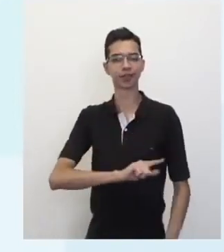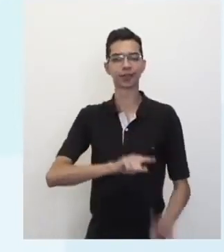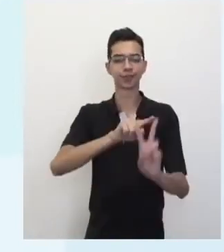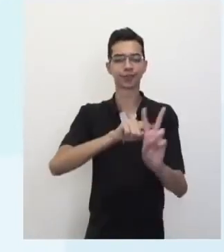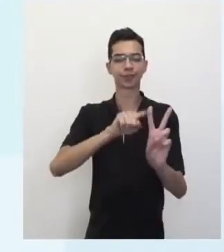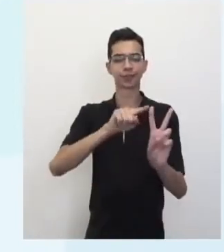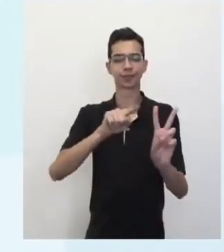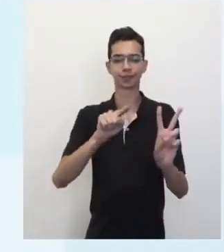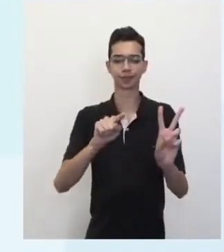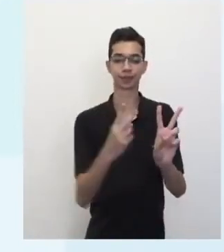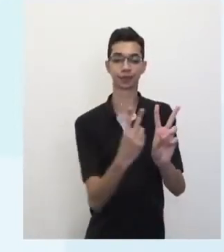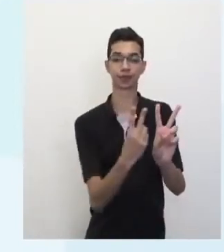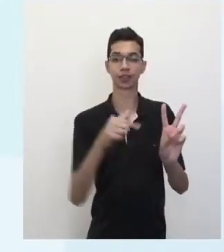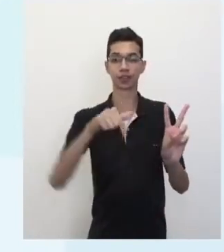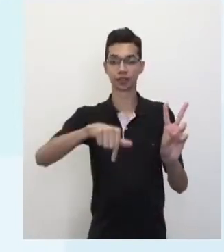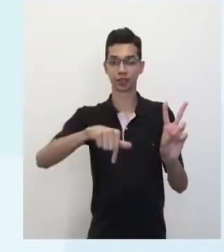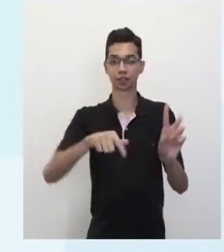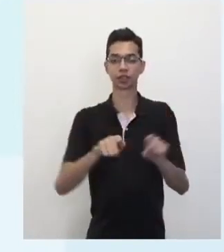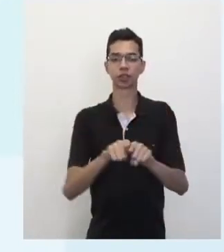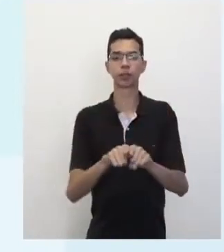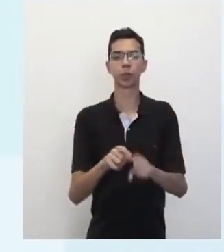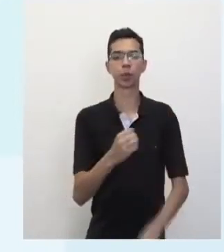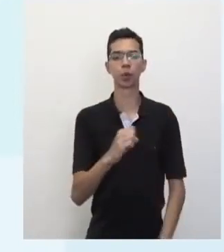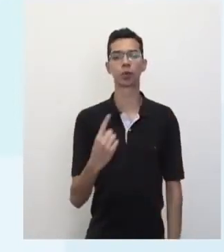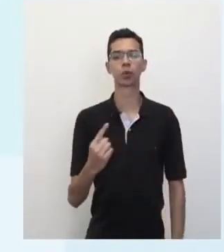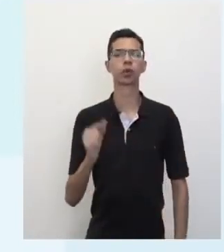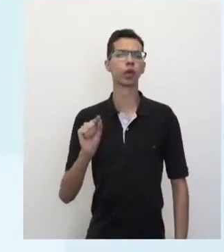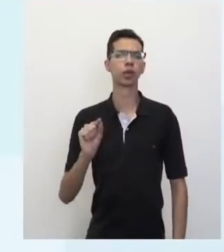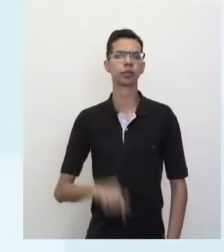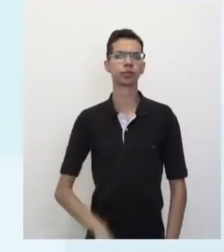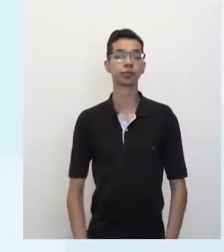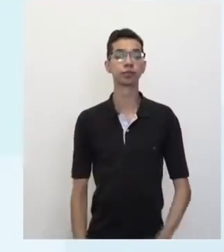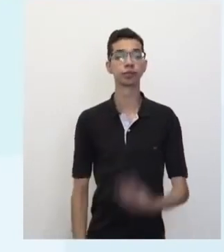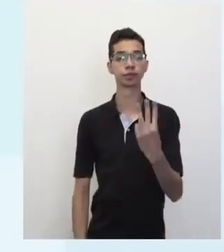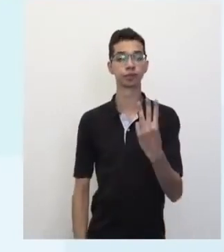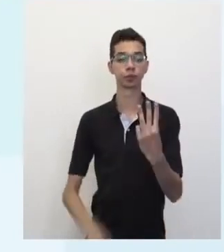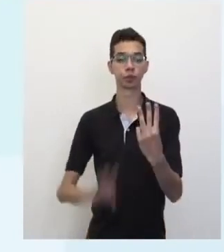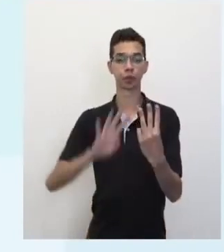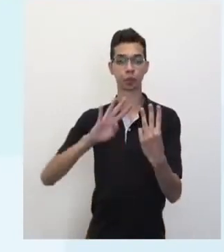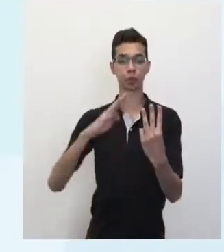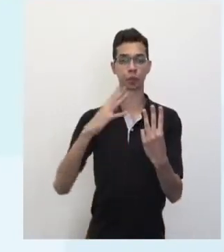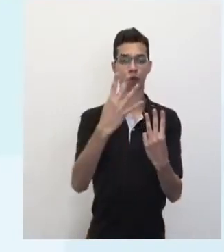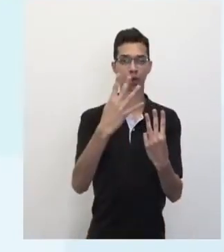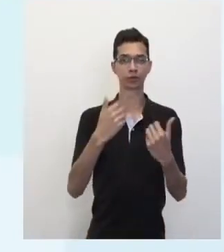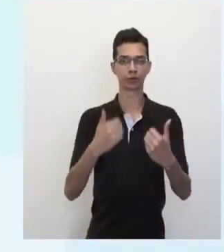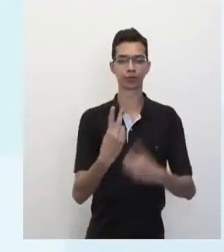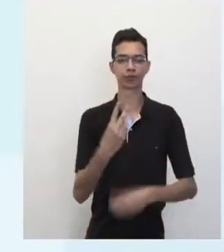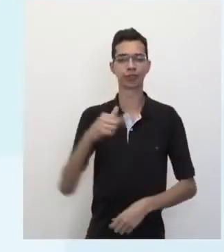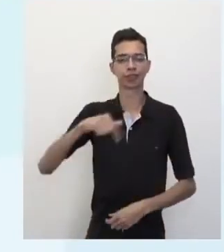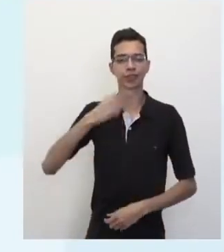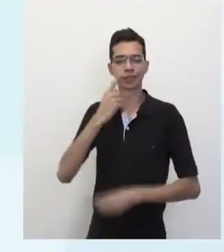à quarta. Eu coloquei do lado aí, ó, a extração do 27 separadinho para vocês, ó.